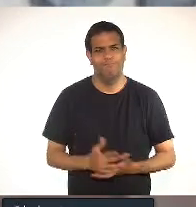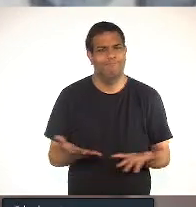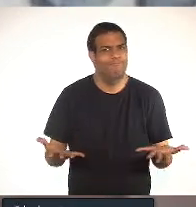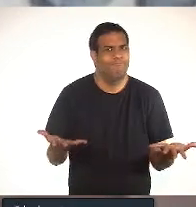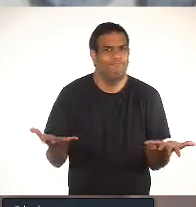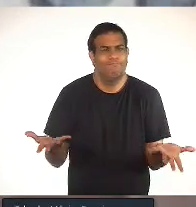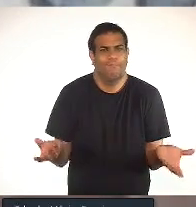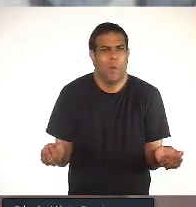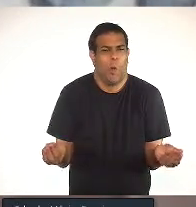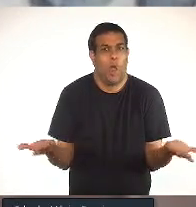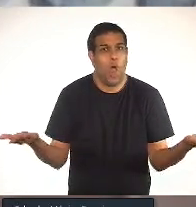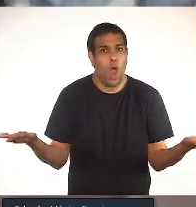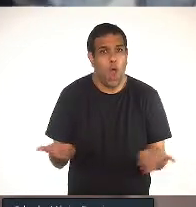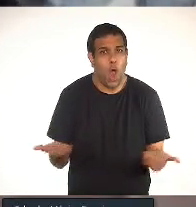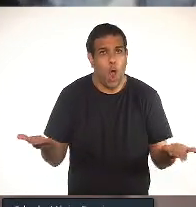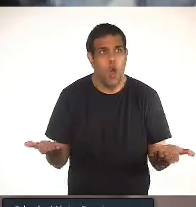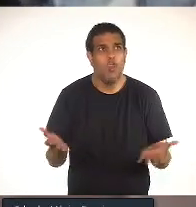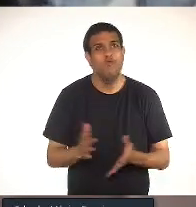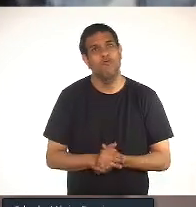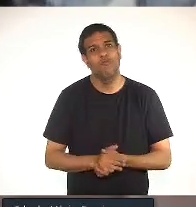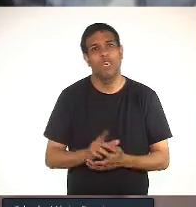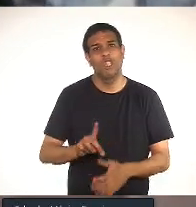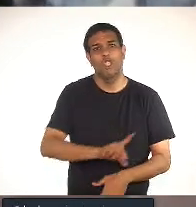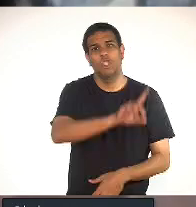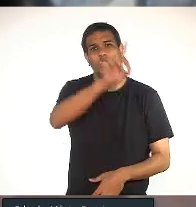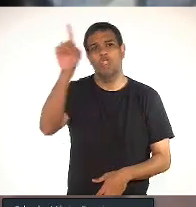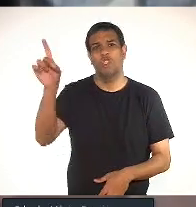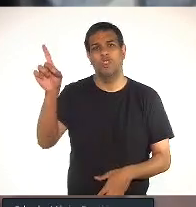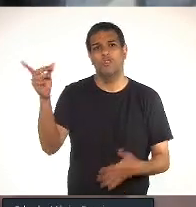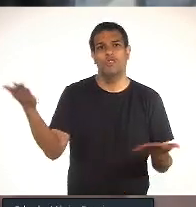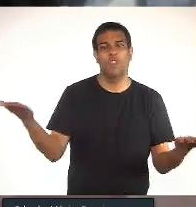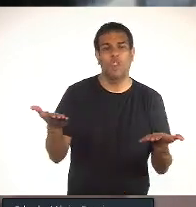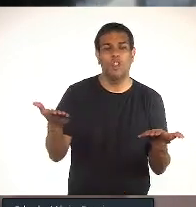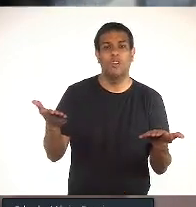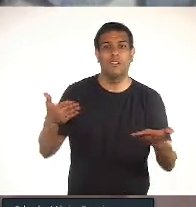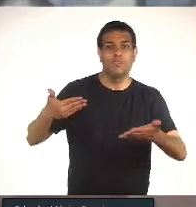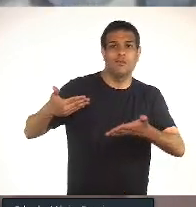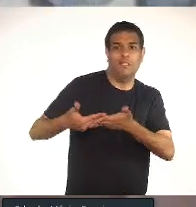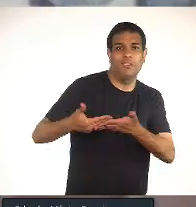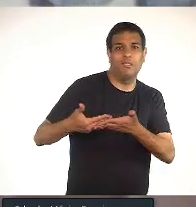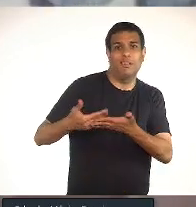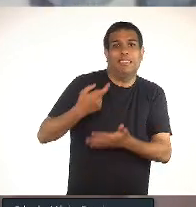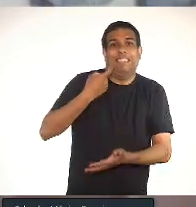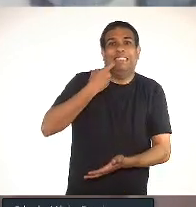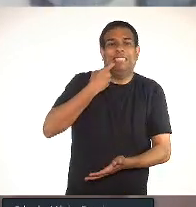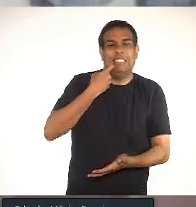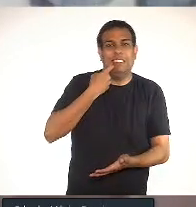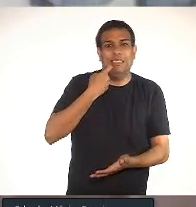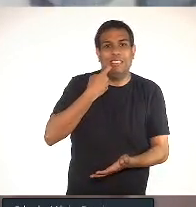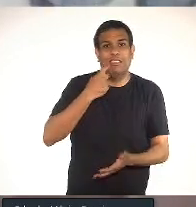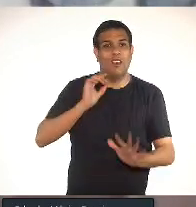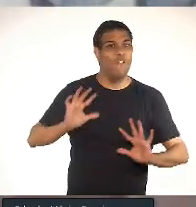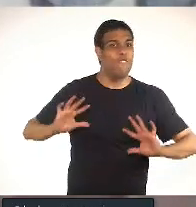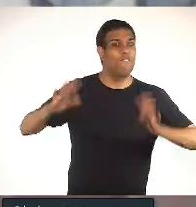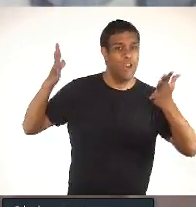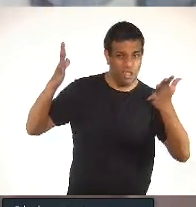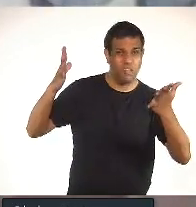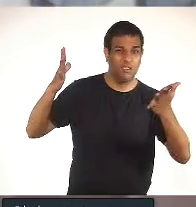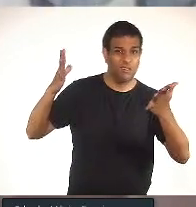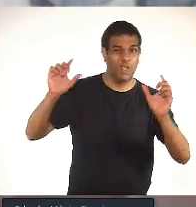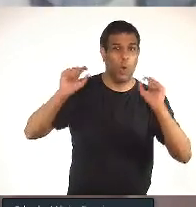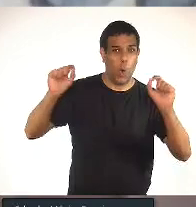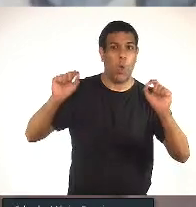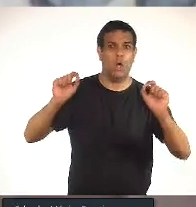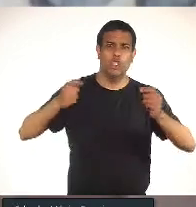Então, hoje é dia de, nessa véspera do 20 de novembro, de celebrar,